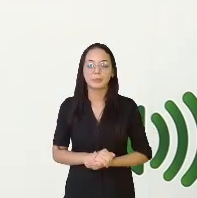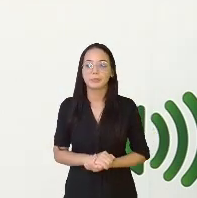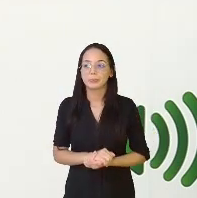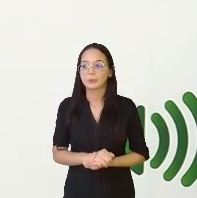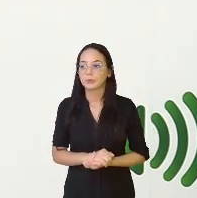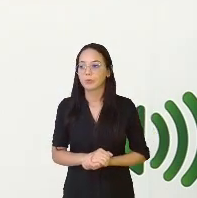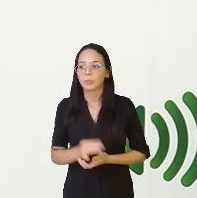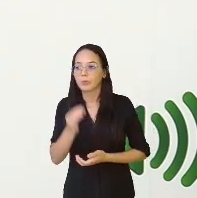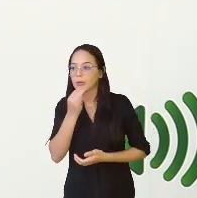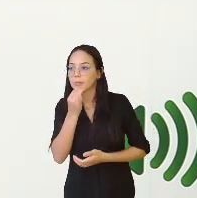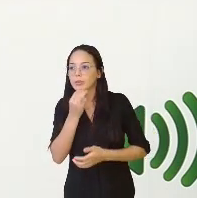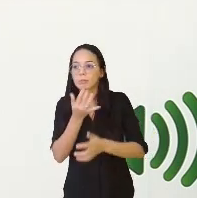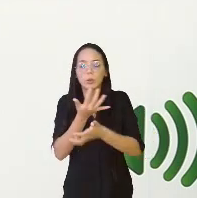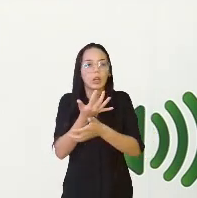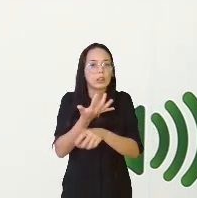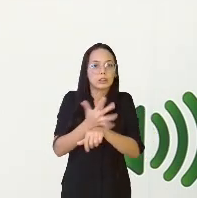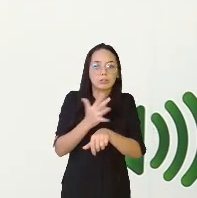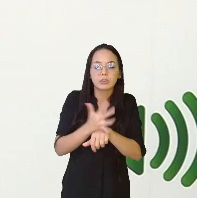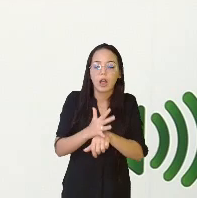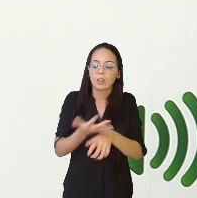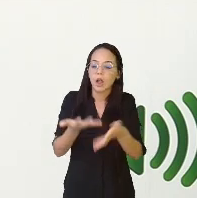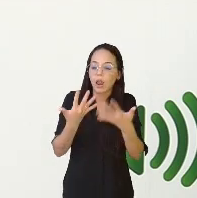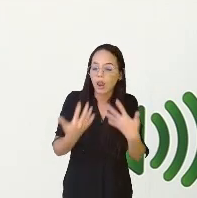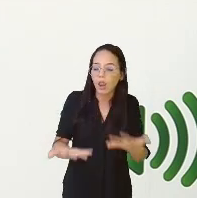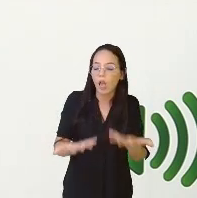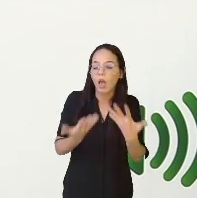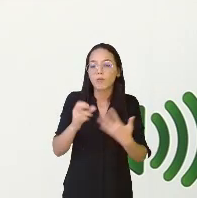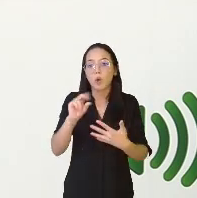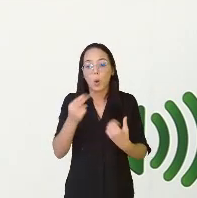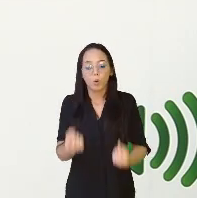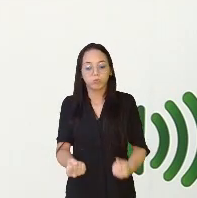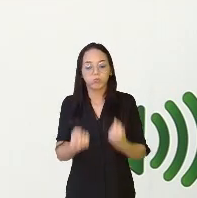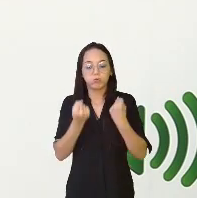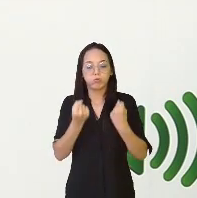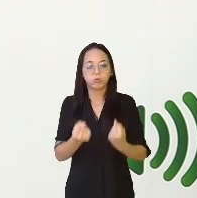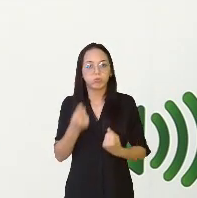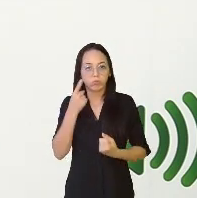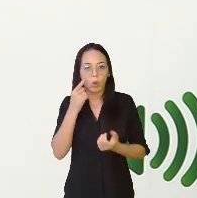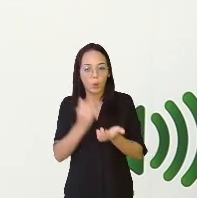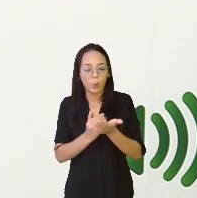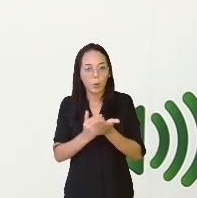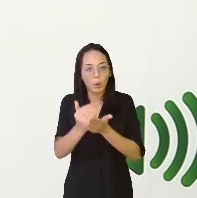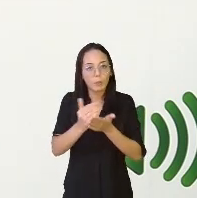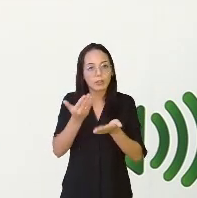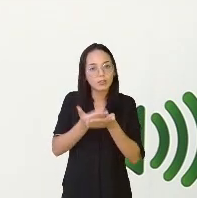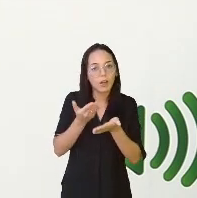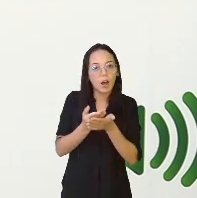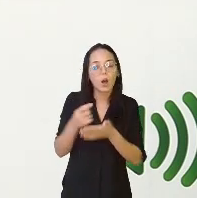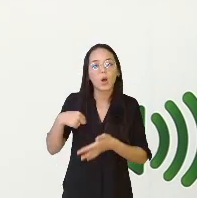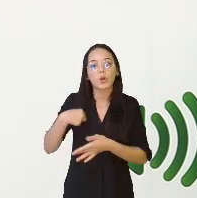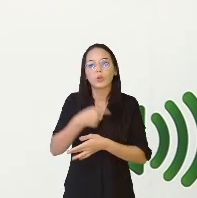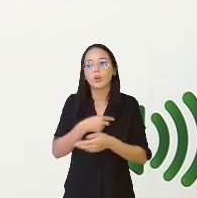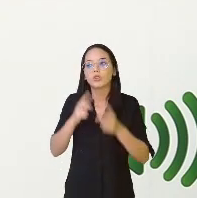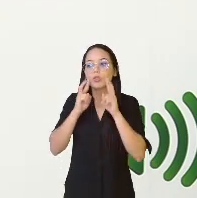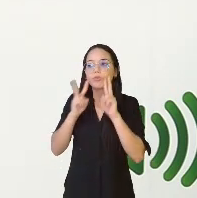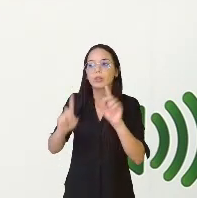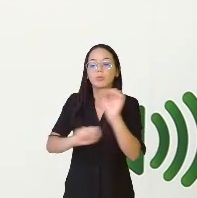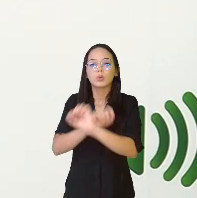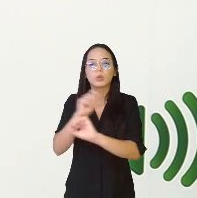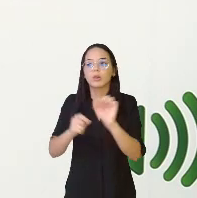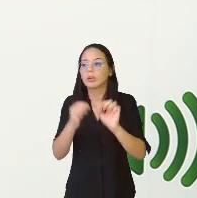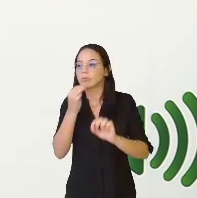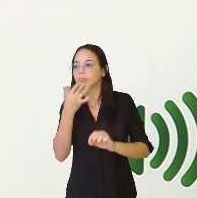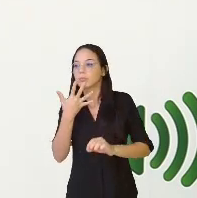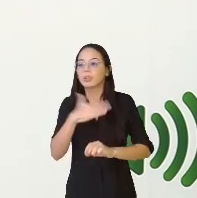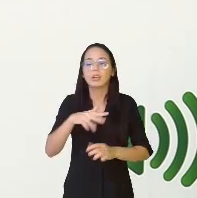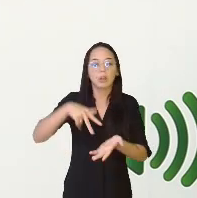Seja uma atividade intensa ou não. Logo no começo da aula, a gente viu que as crianças estavam